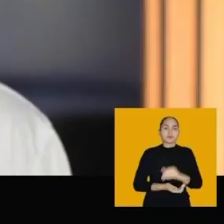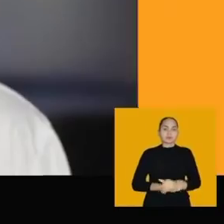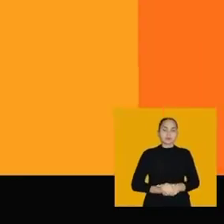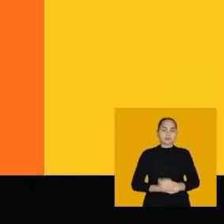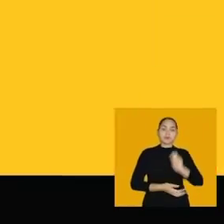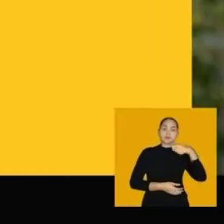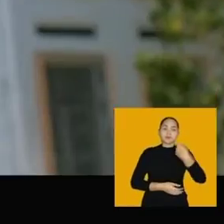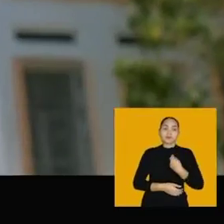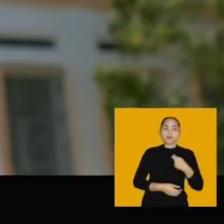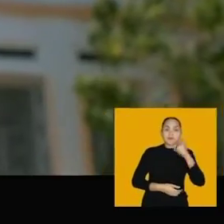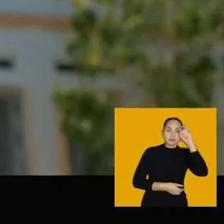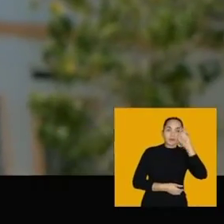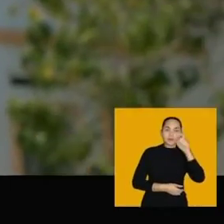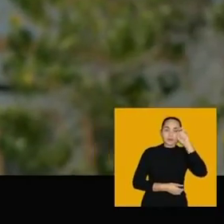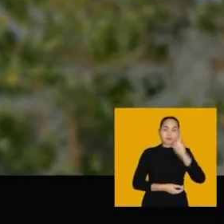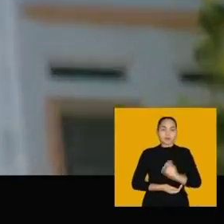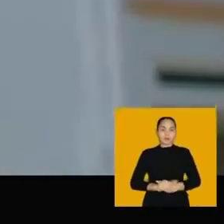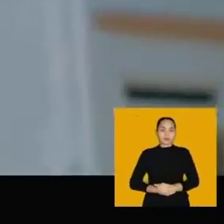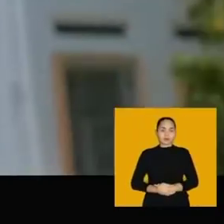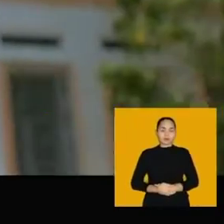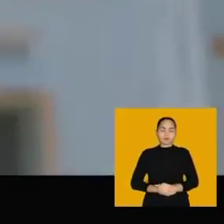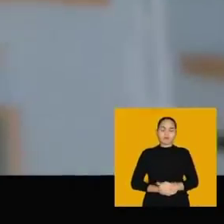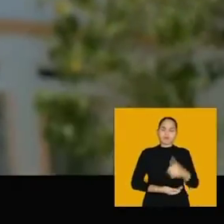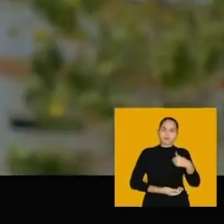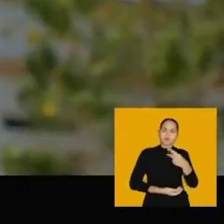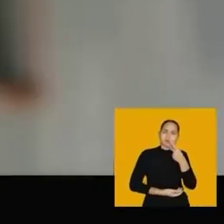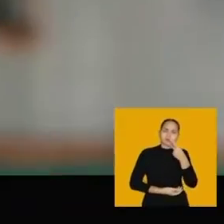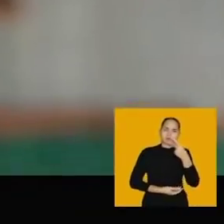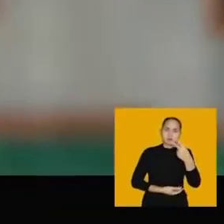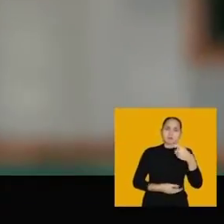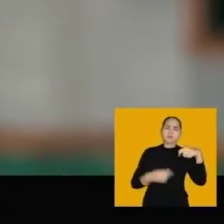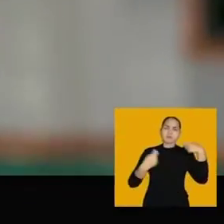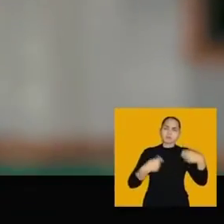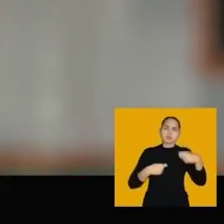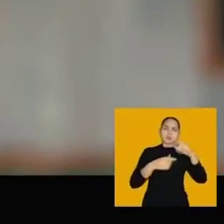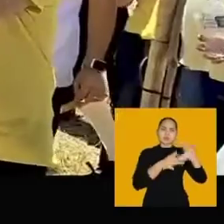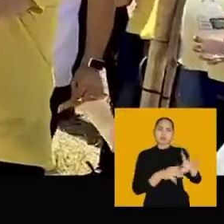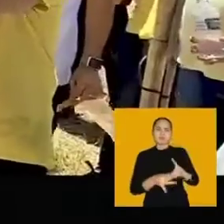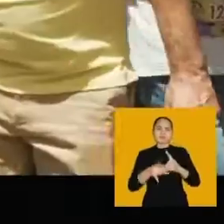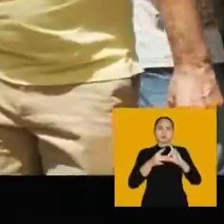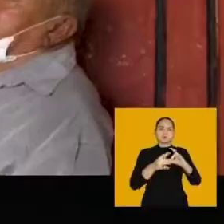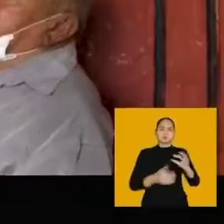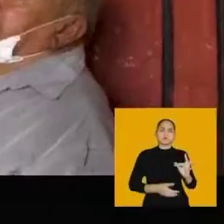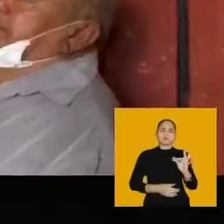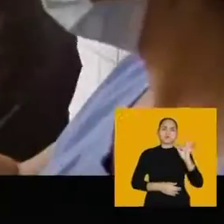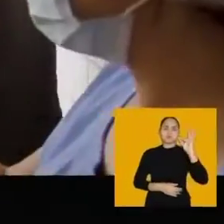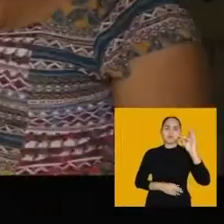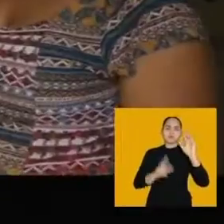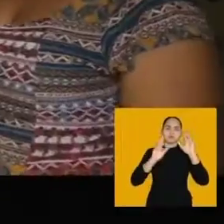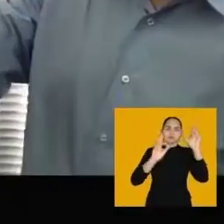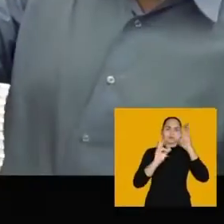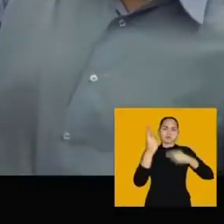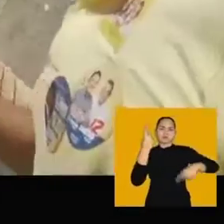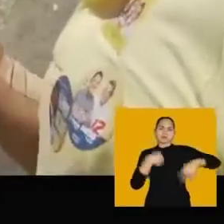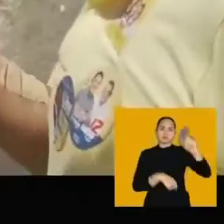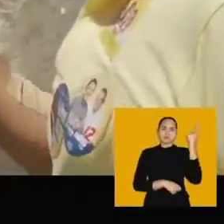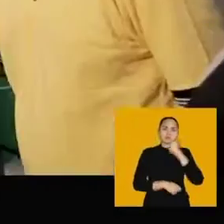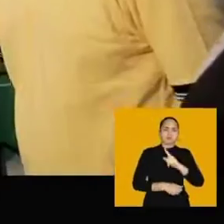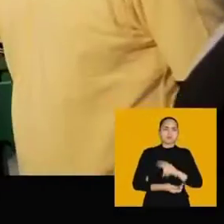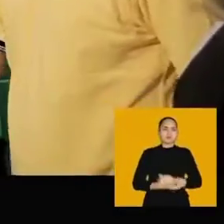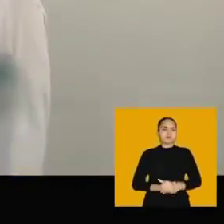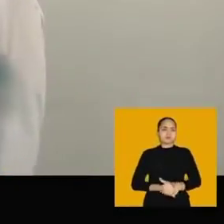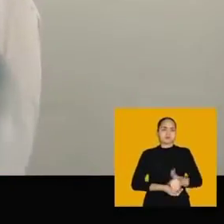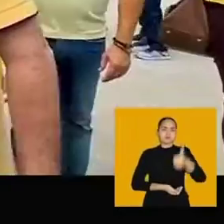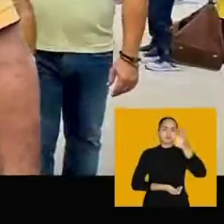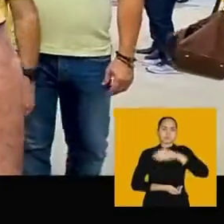Camilo Santana. Meu nome é José Sarto. Sarto, eu quero dizer que é hora de fazermos um pacto pela